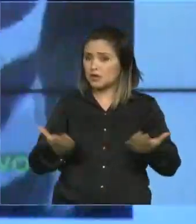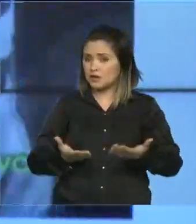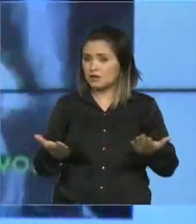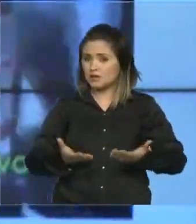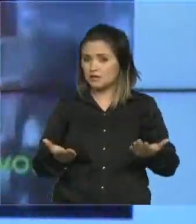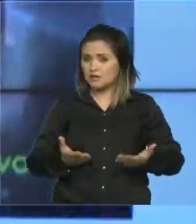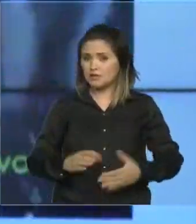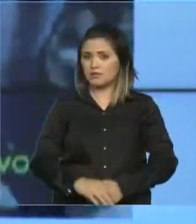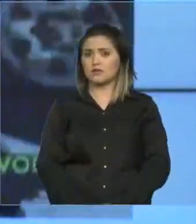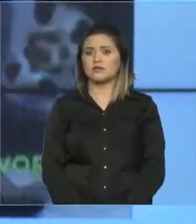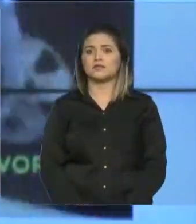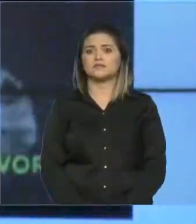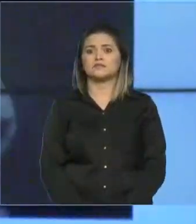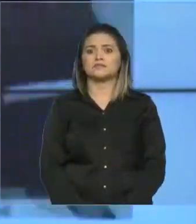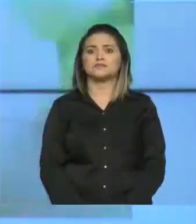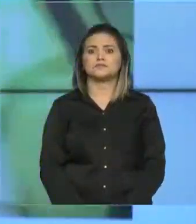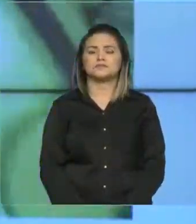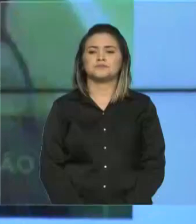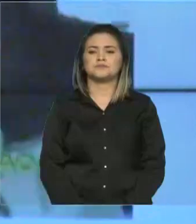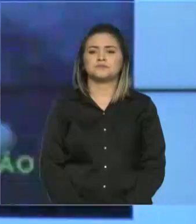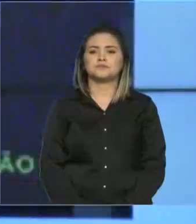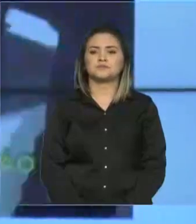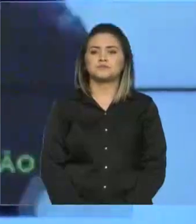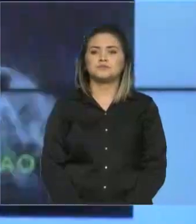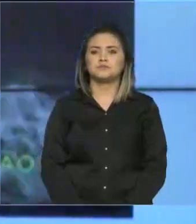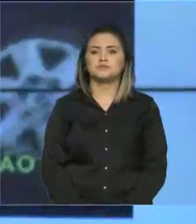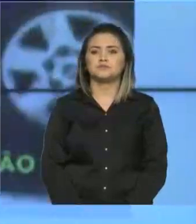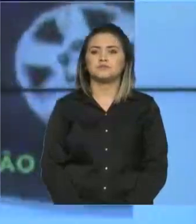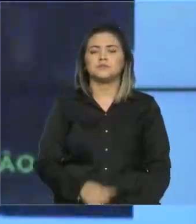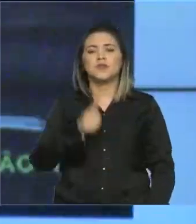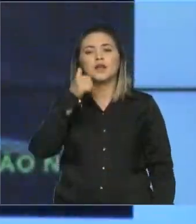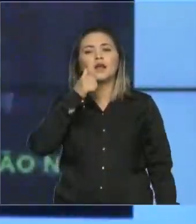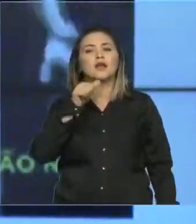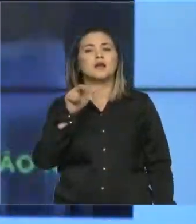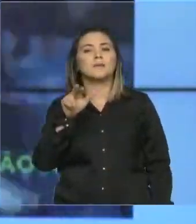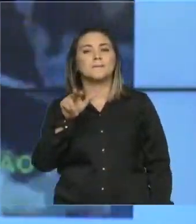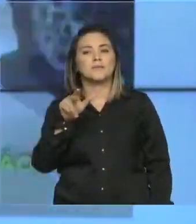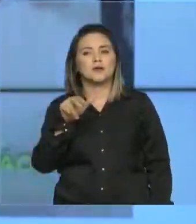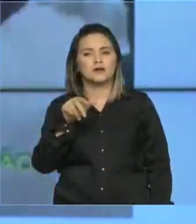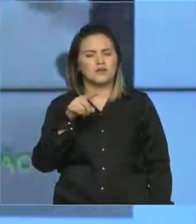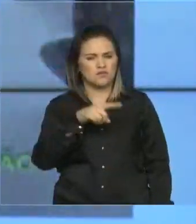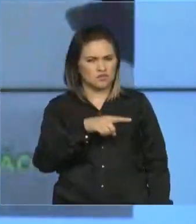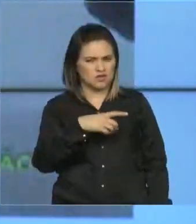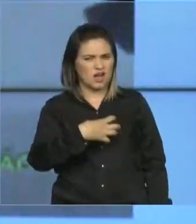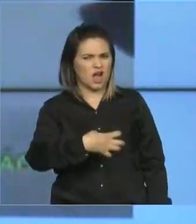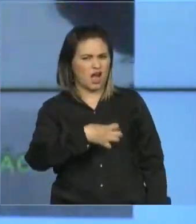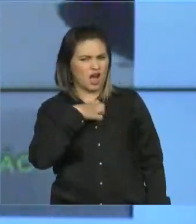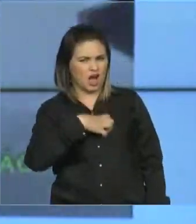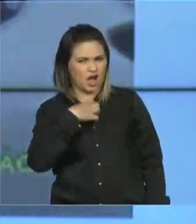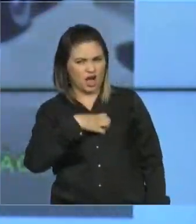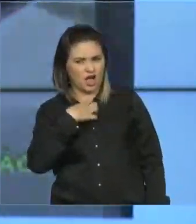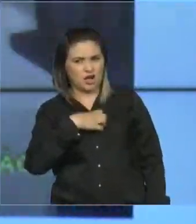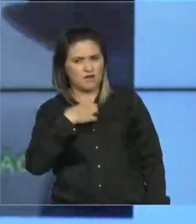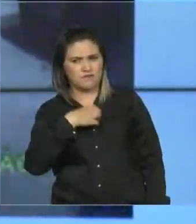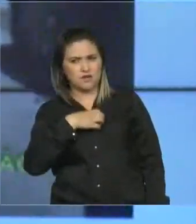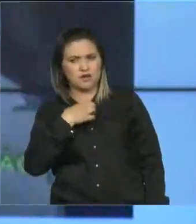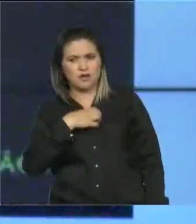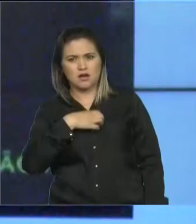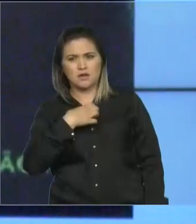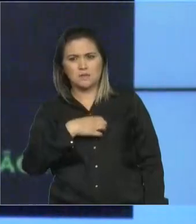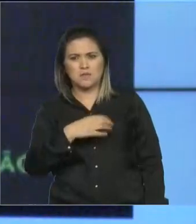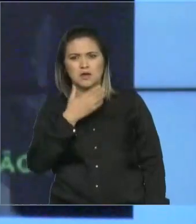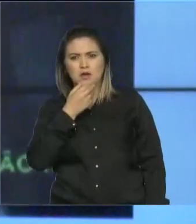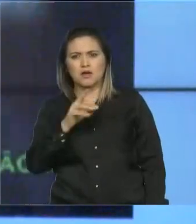A irmã do conduzido disse: você tem muita raiva do meu irmão, né? Ele disse: me